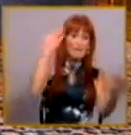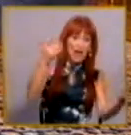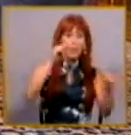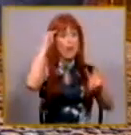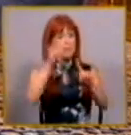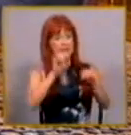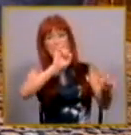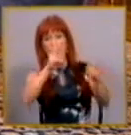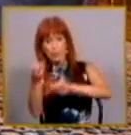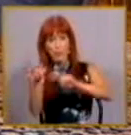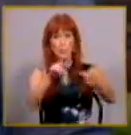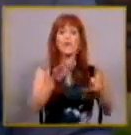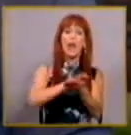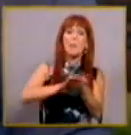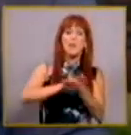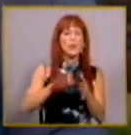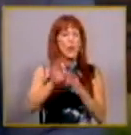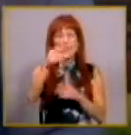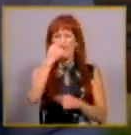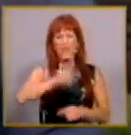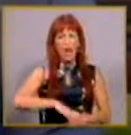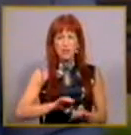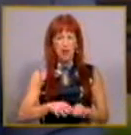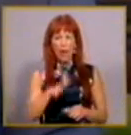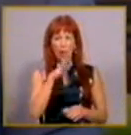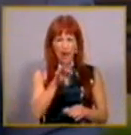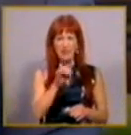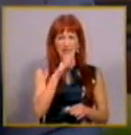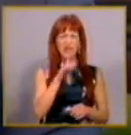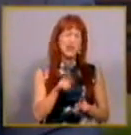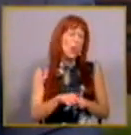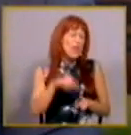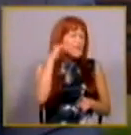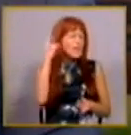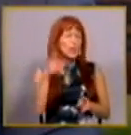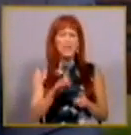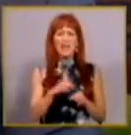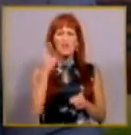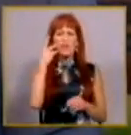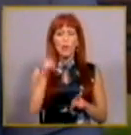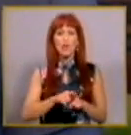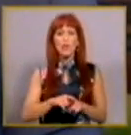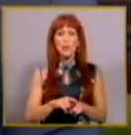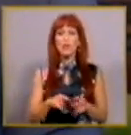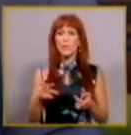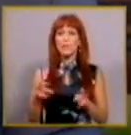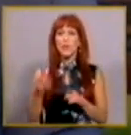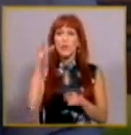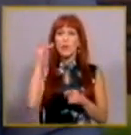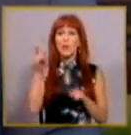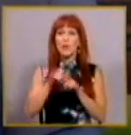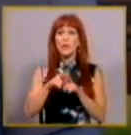nossas metas. E é com base nisso que portanto, nós temos... não é um sinal de falhanço, como viu o PS. Não, é um sinal de dificuldade, como se viu. Por exemplo, as nossas exportações estão em risco, porquê?